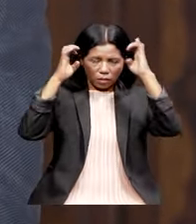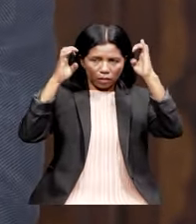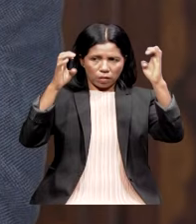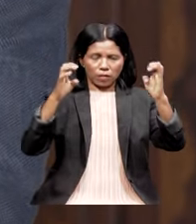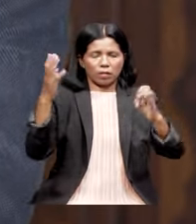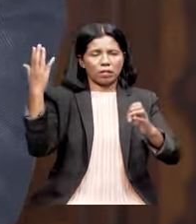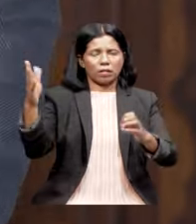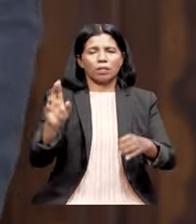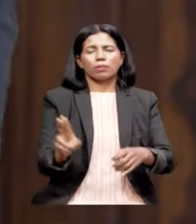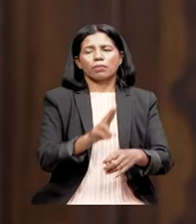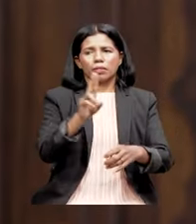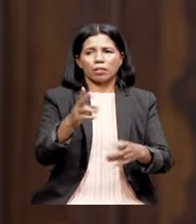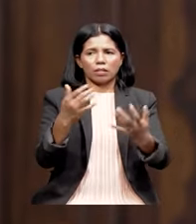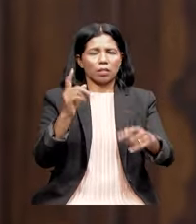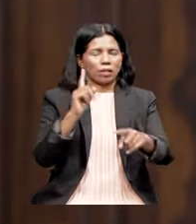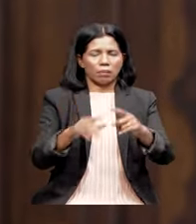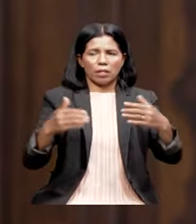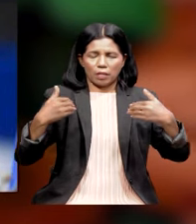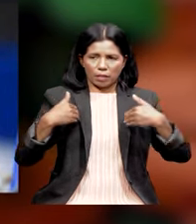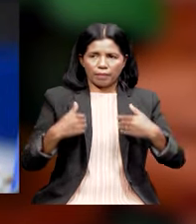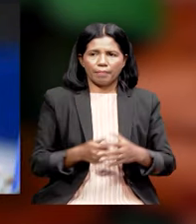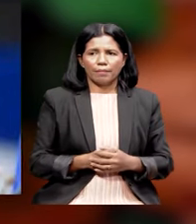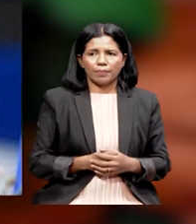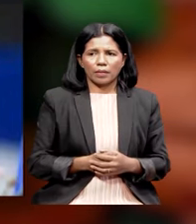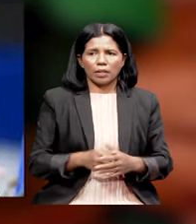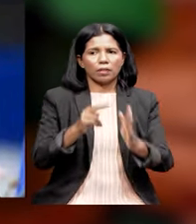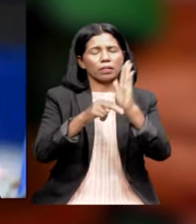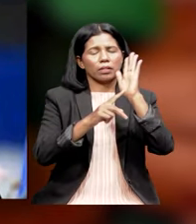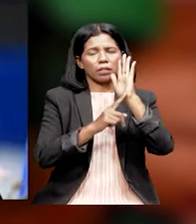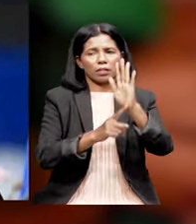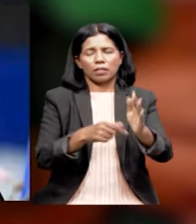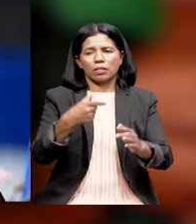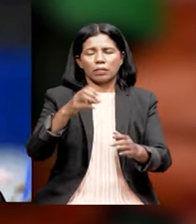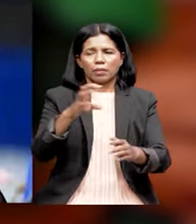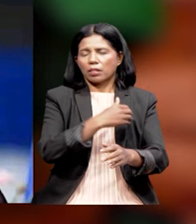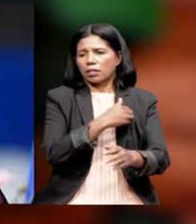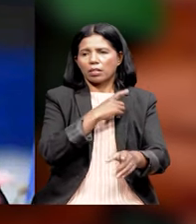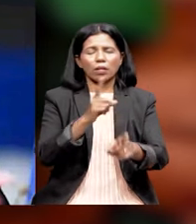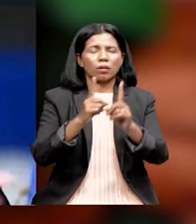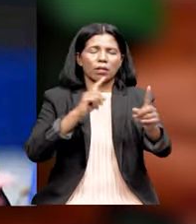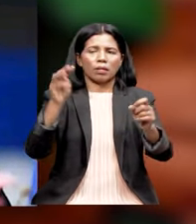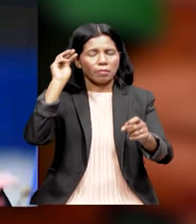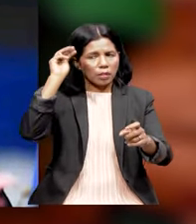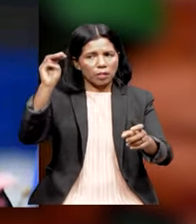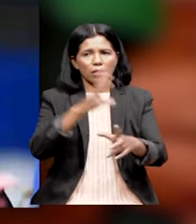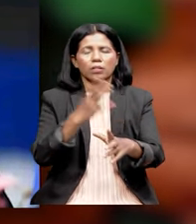ensino superior ida nela bela kontese Hafai notícia ne publica jemen se dau kalu konfirmasaun ba ex ministro Longinus